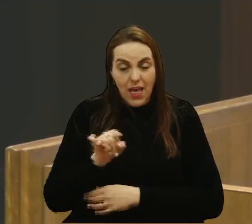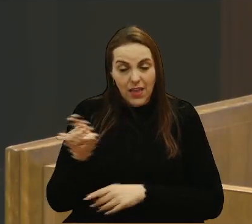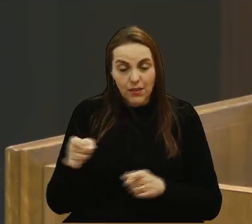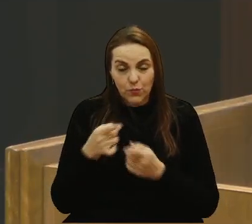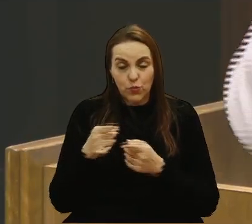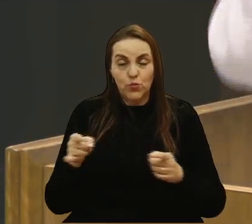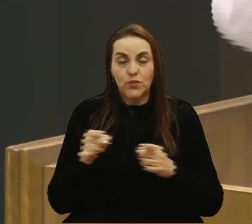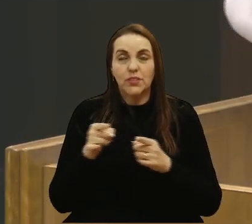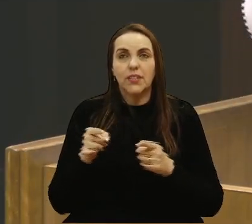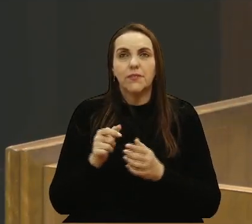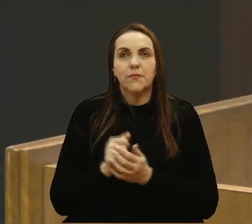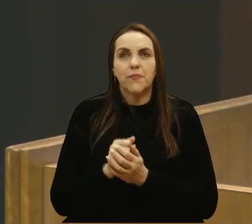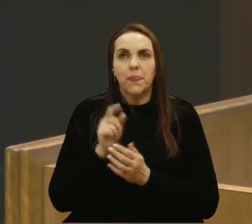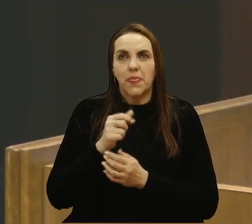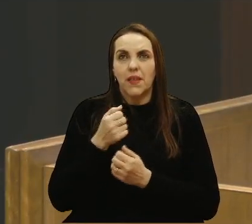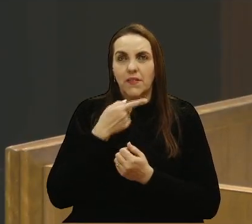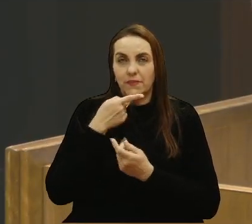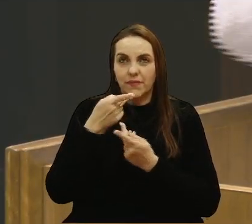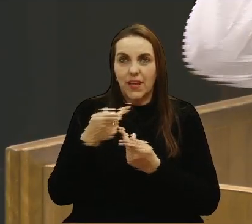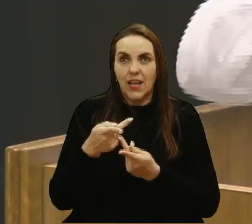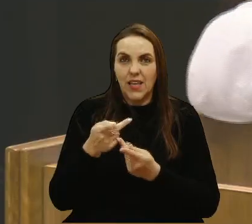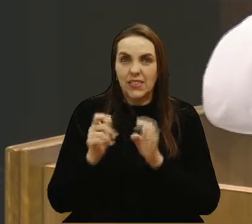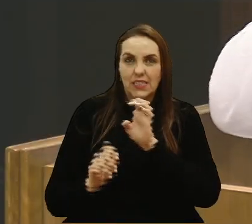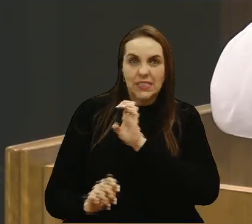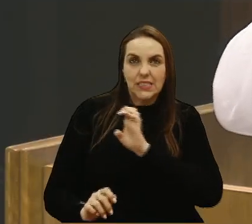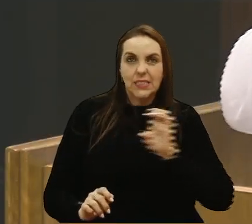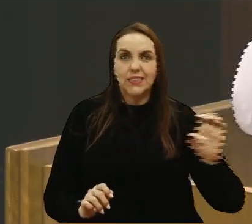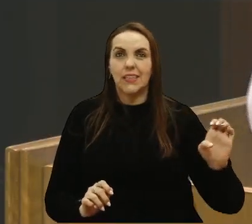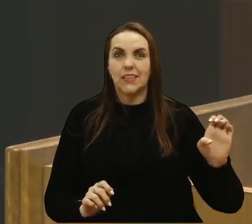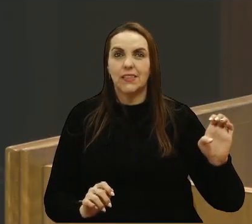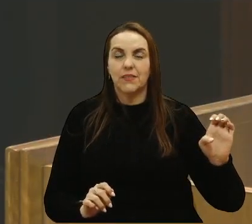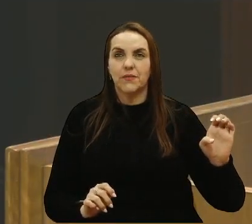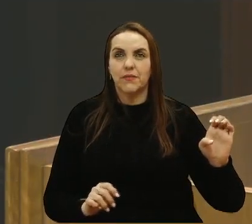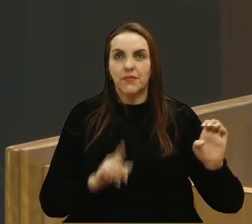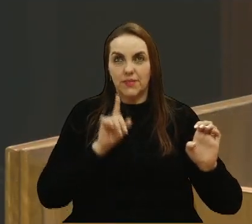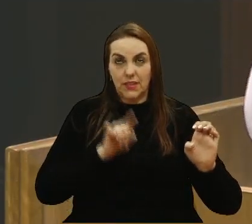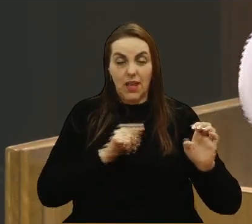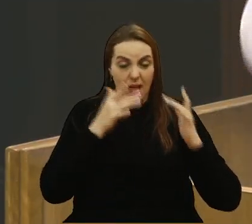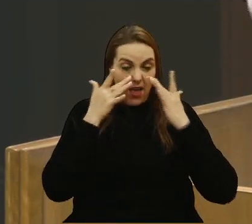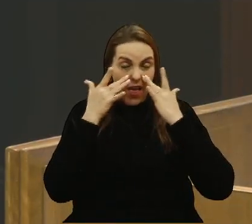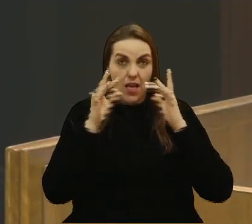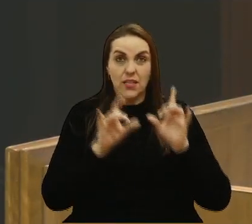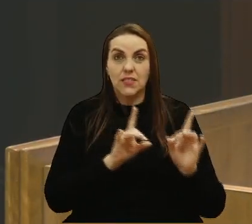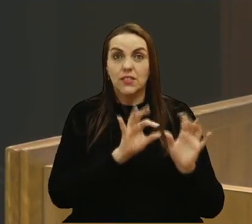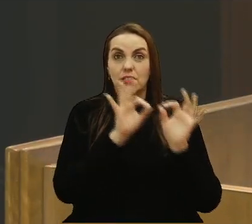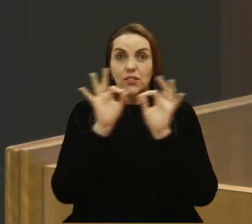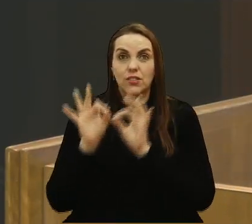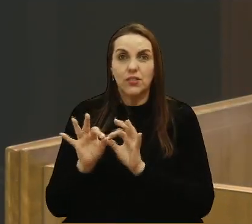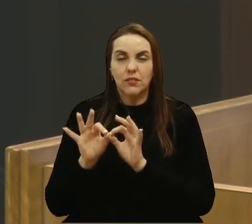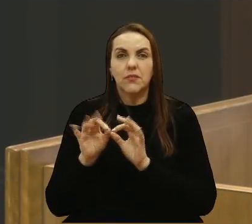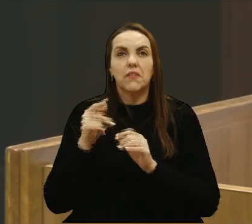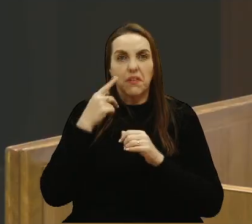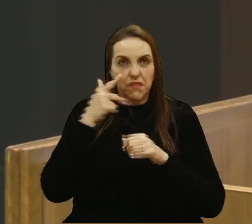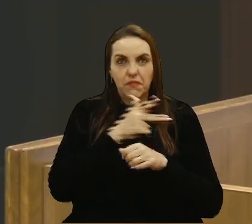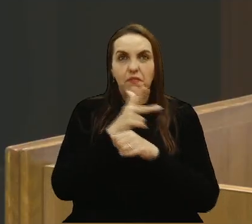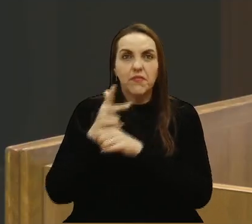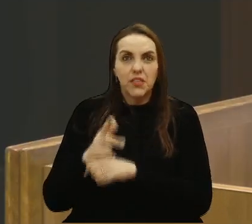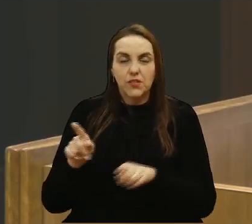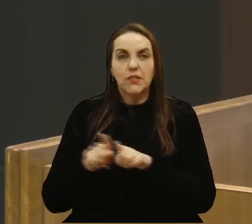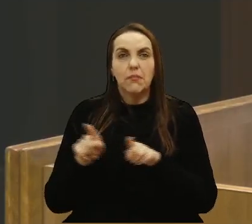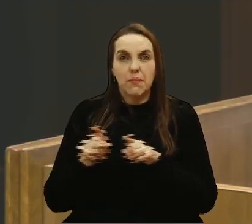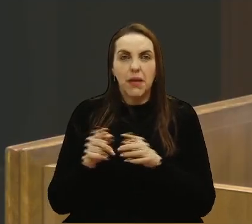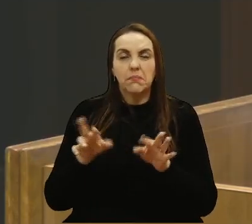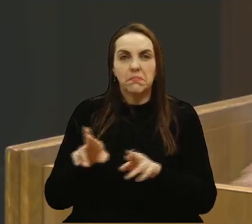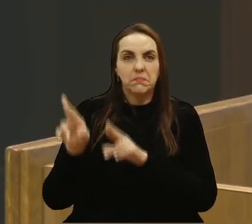música eu falo para a extrema esquerda que está assistindo e que vai assistir esse vídeo, e espero que